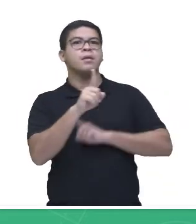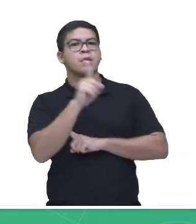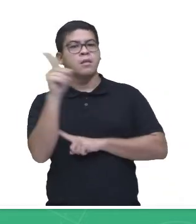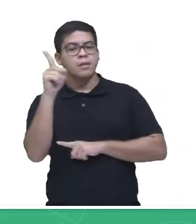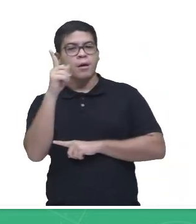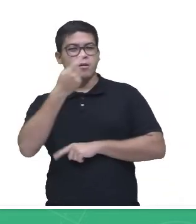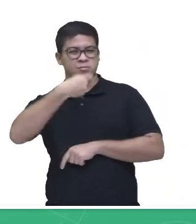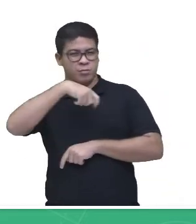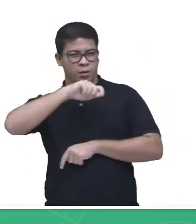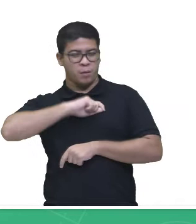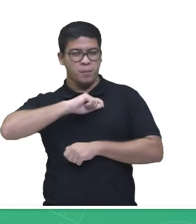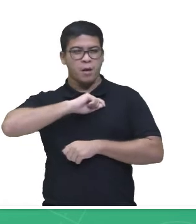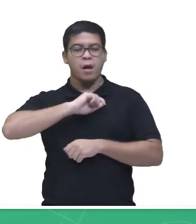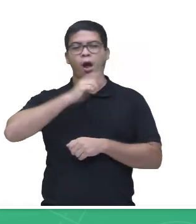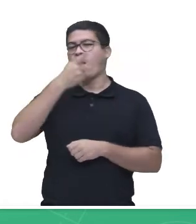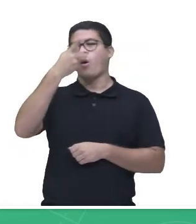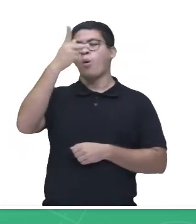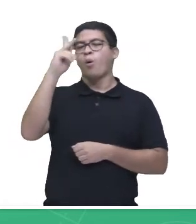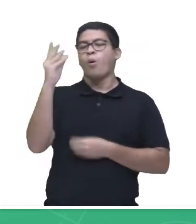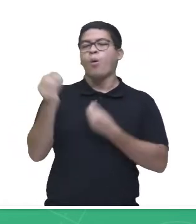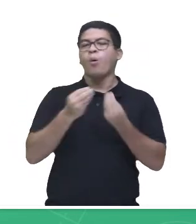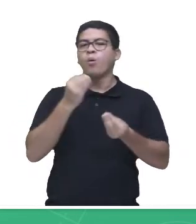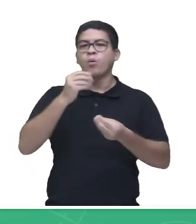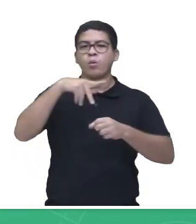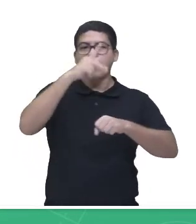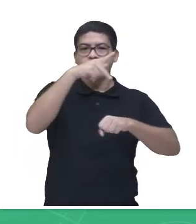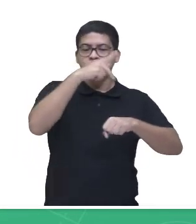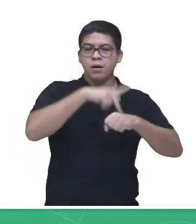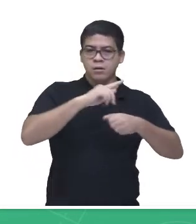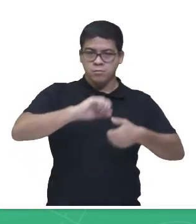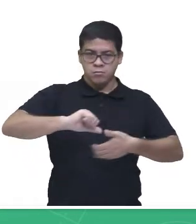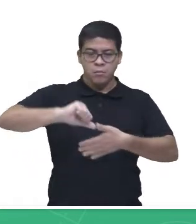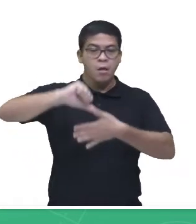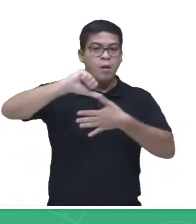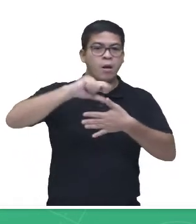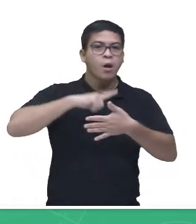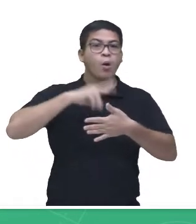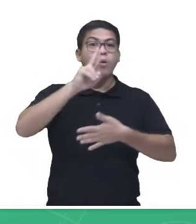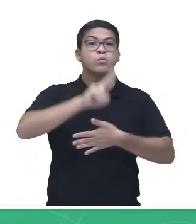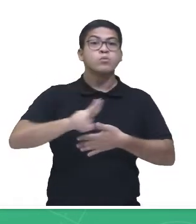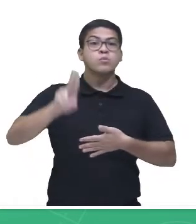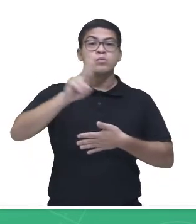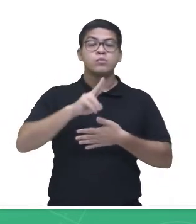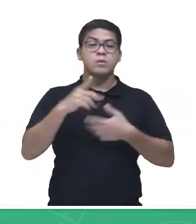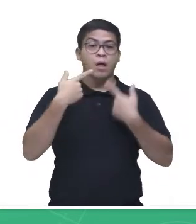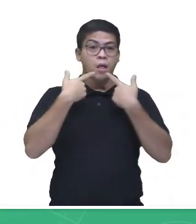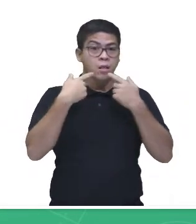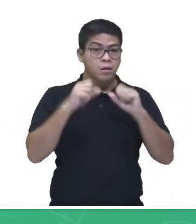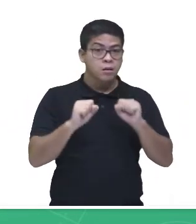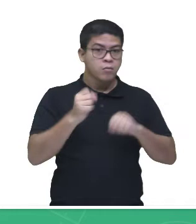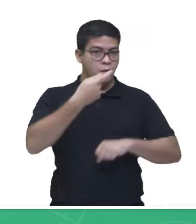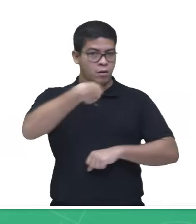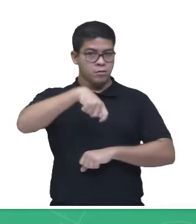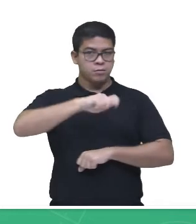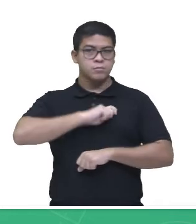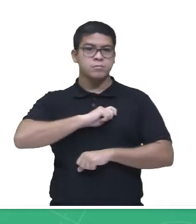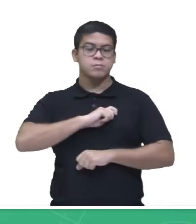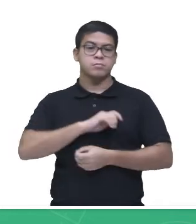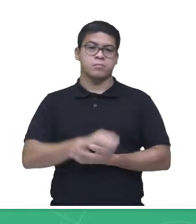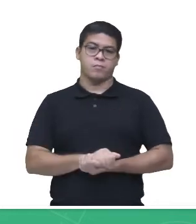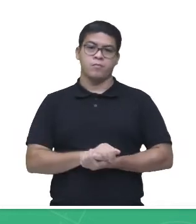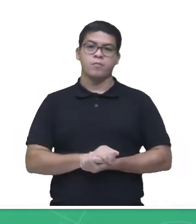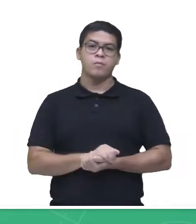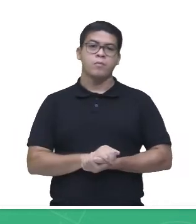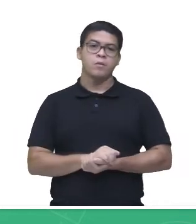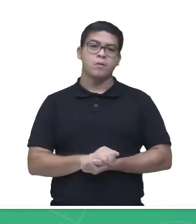tempo composto, o uso é com o verbo haber. No caso do pretérito perfeito